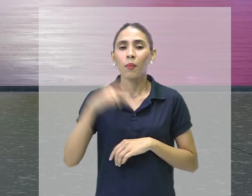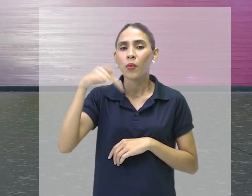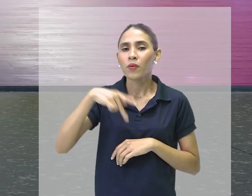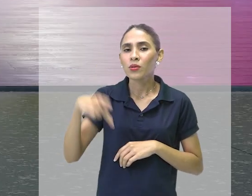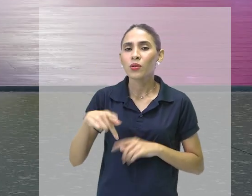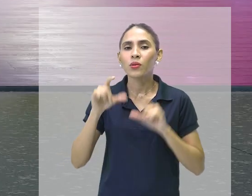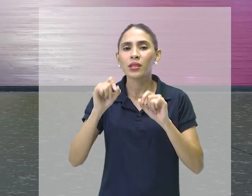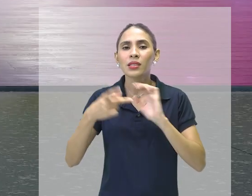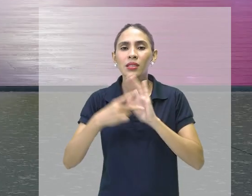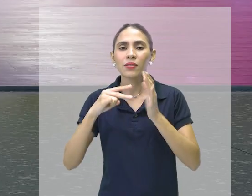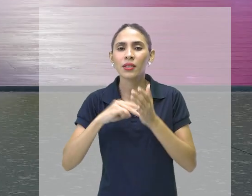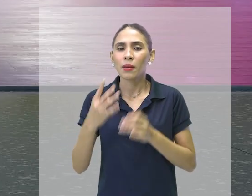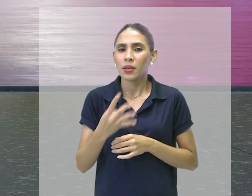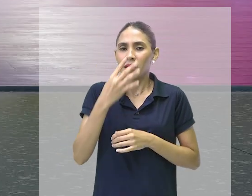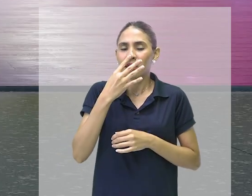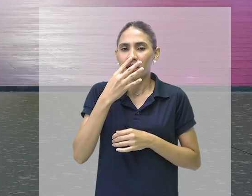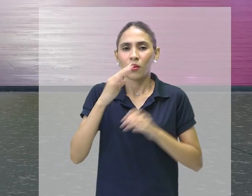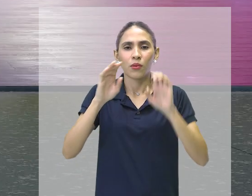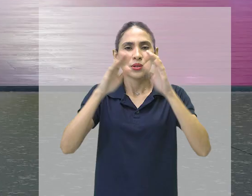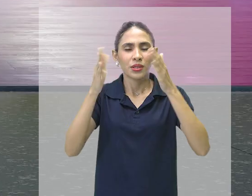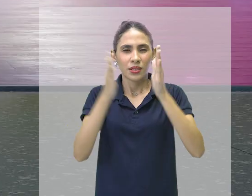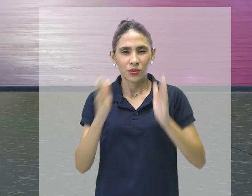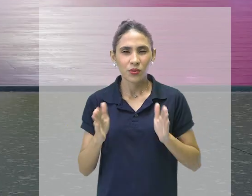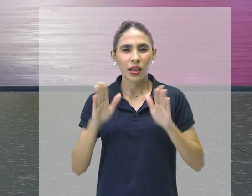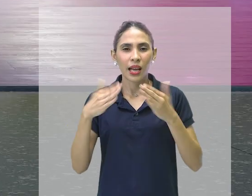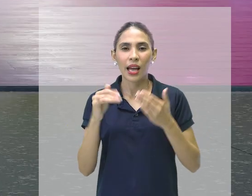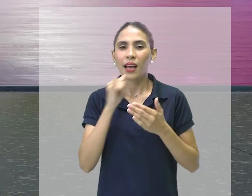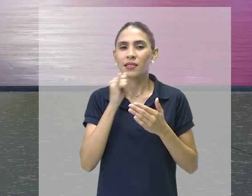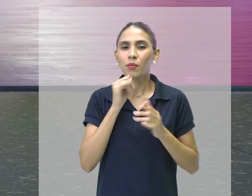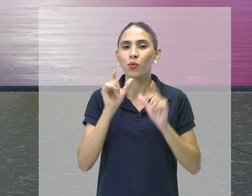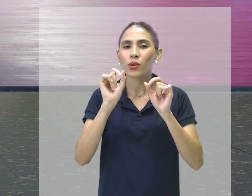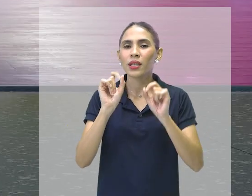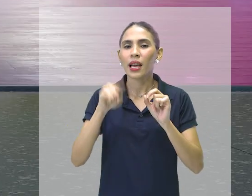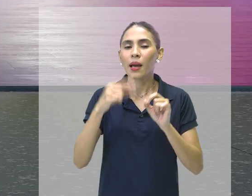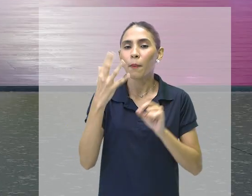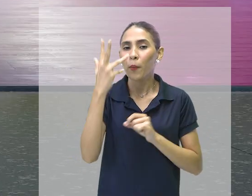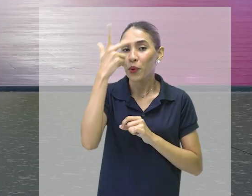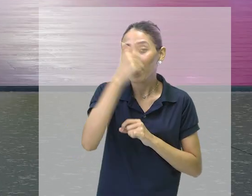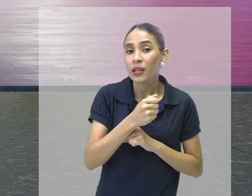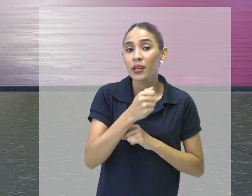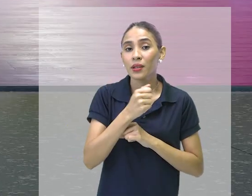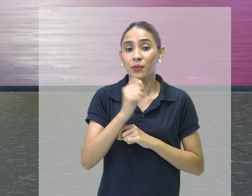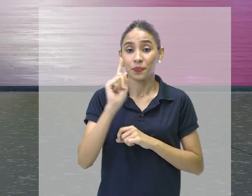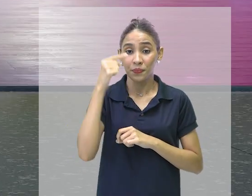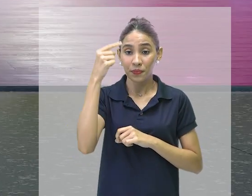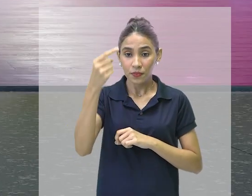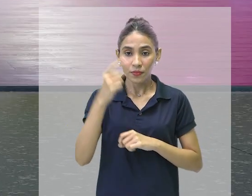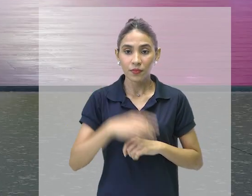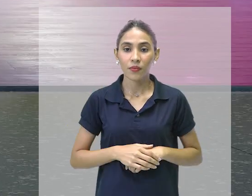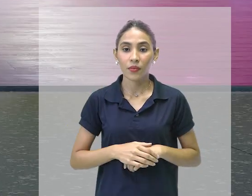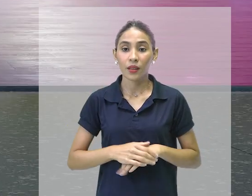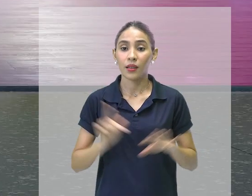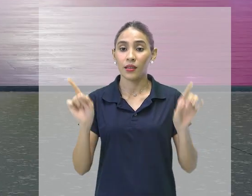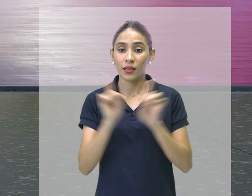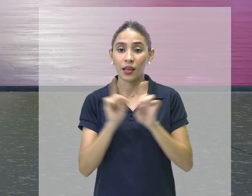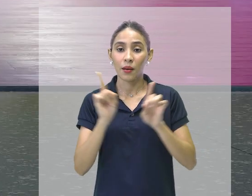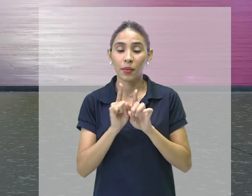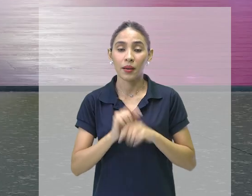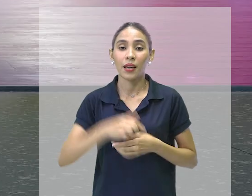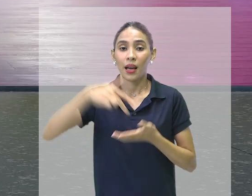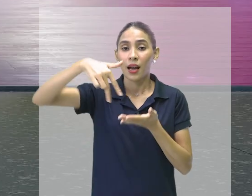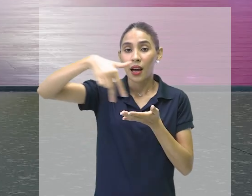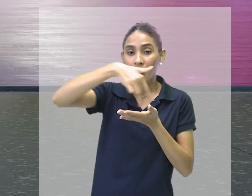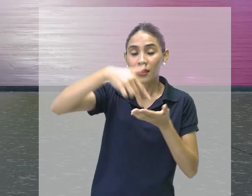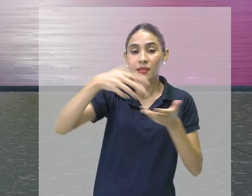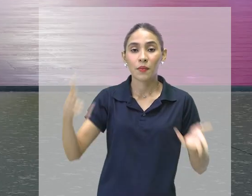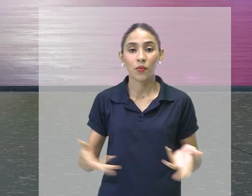estética. Professor, o que é apreciação estética? É ver, visualizar o que é belo, né? Prosseguindo, além